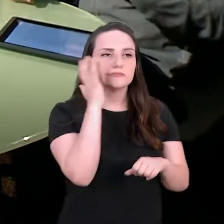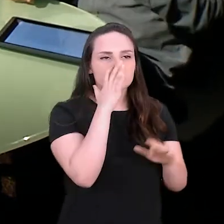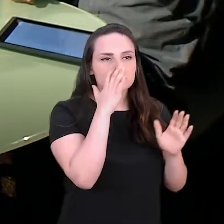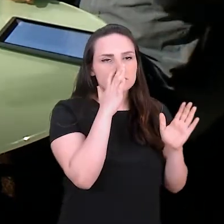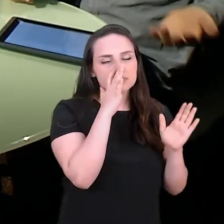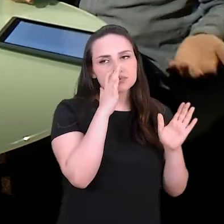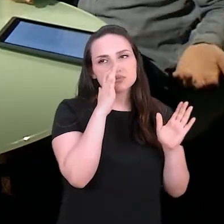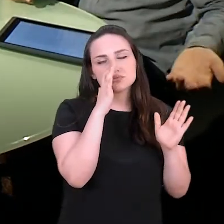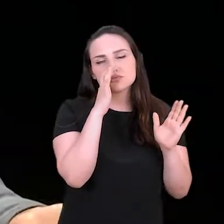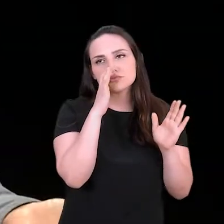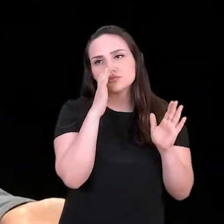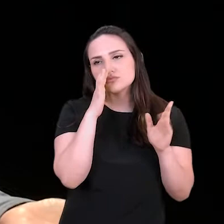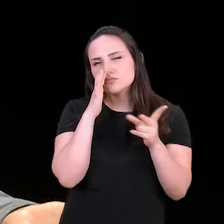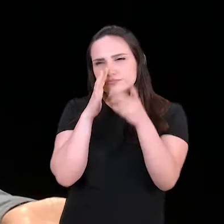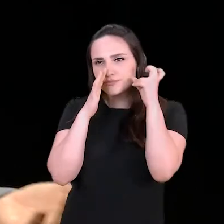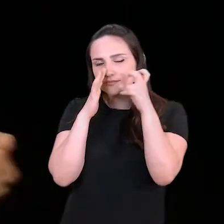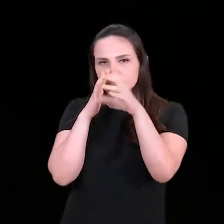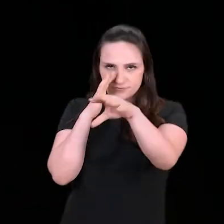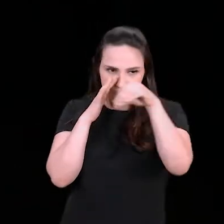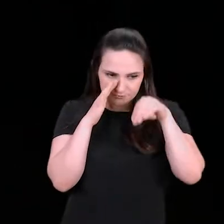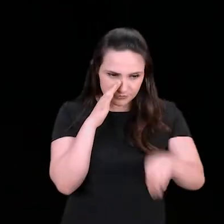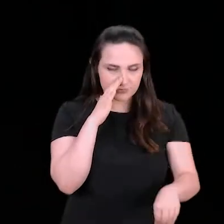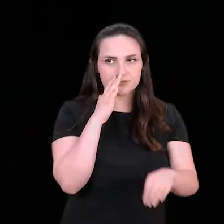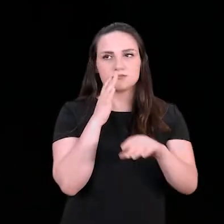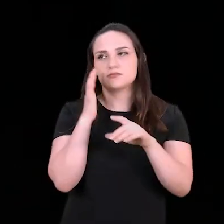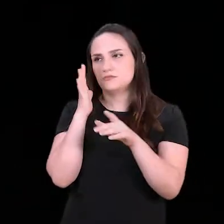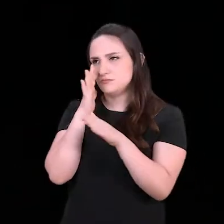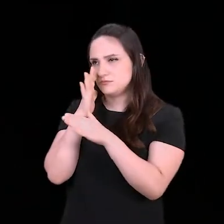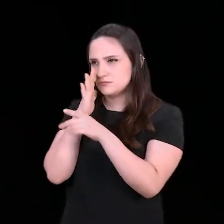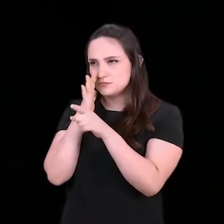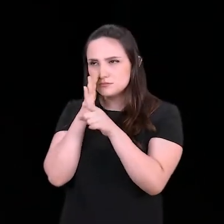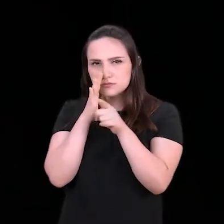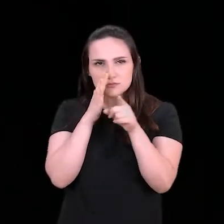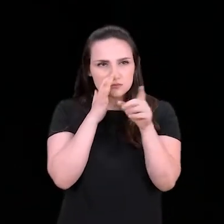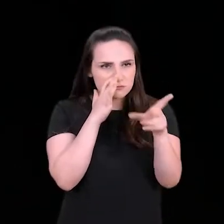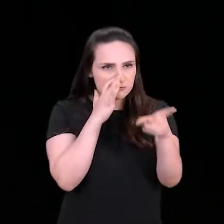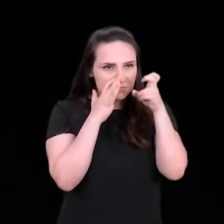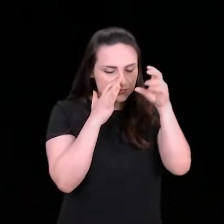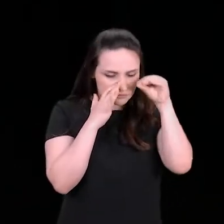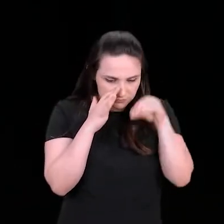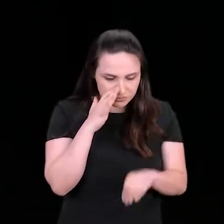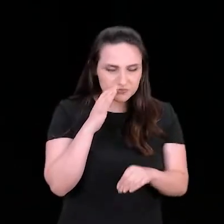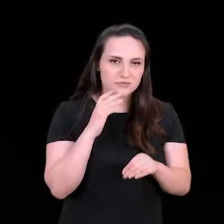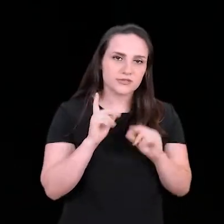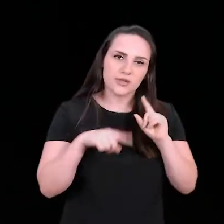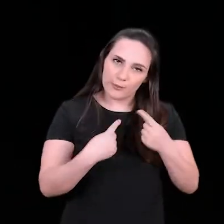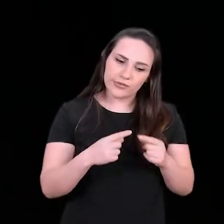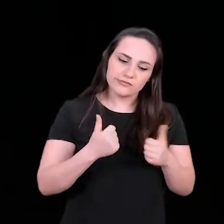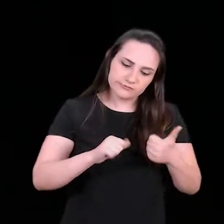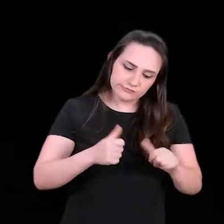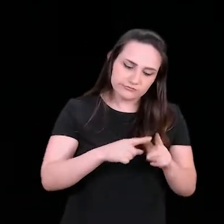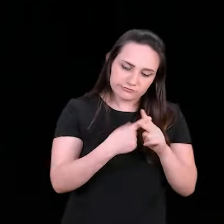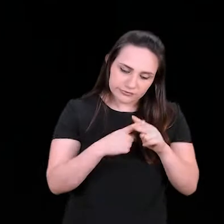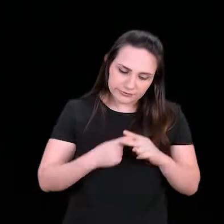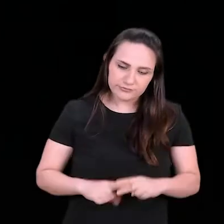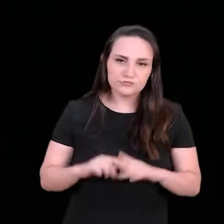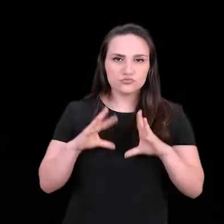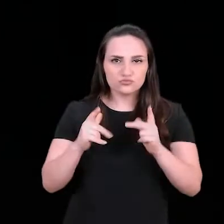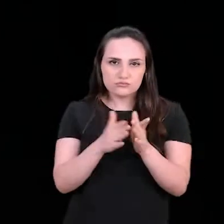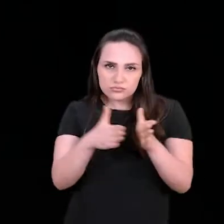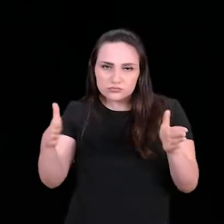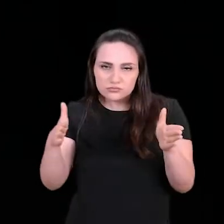de observação desse material também, né? Quando eu comecei, como eu estava dizendo para você, quando eu comecei eu